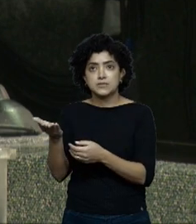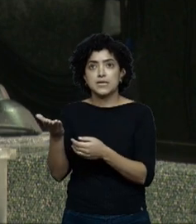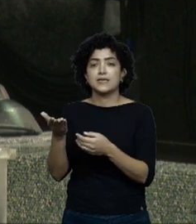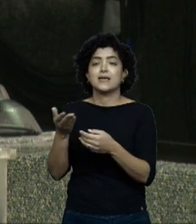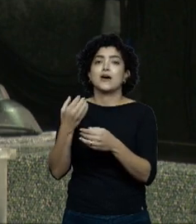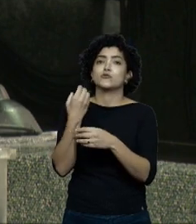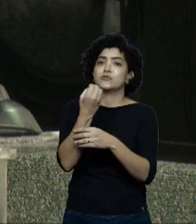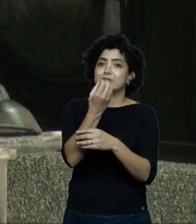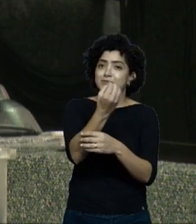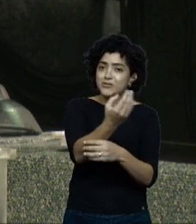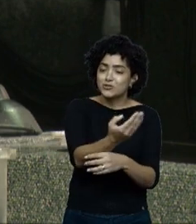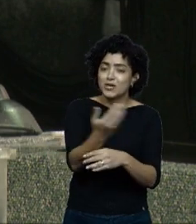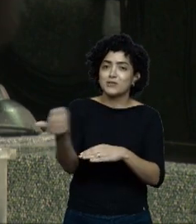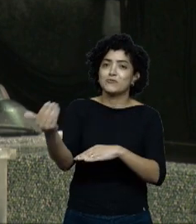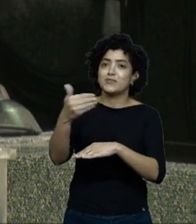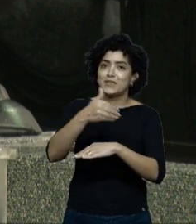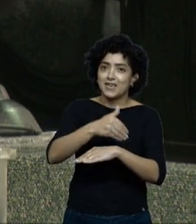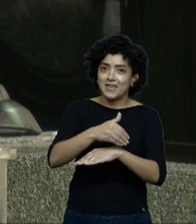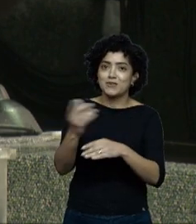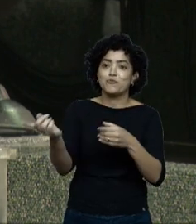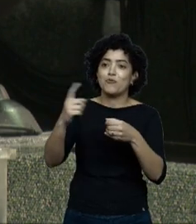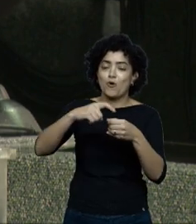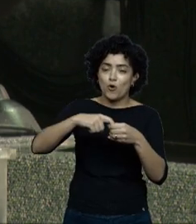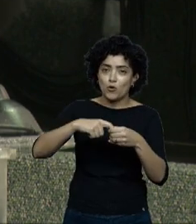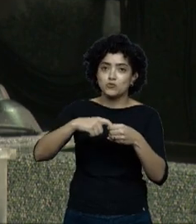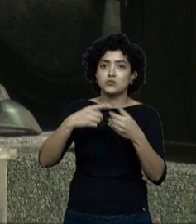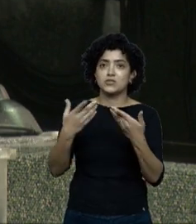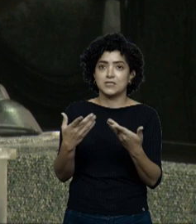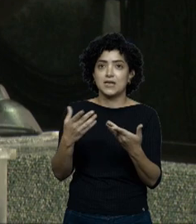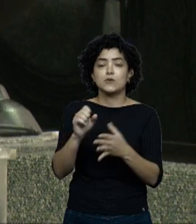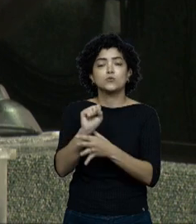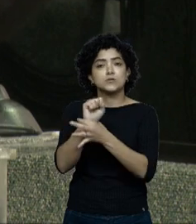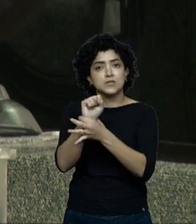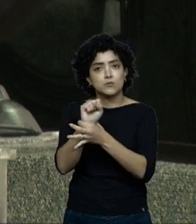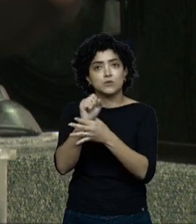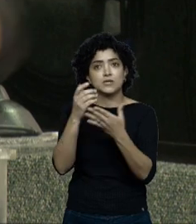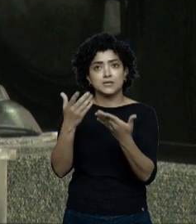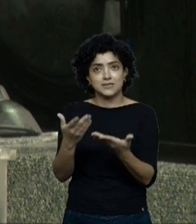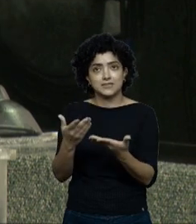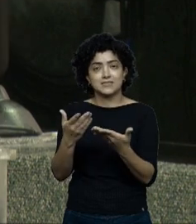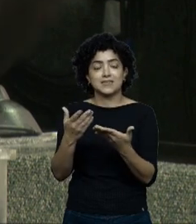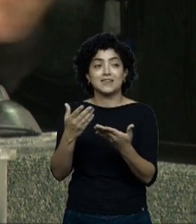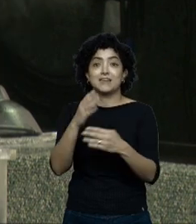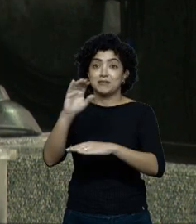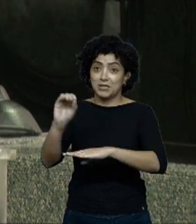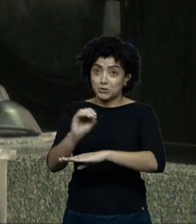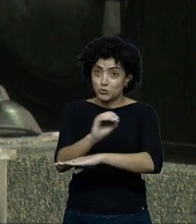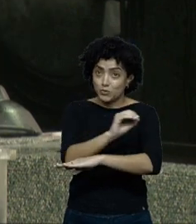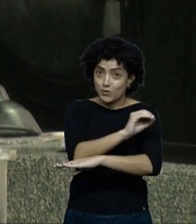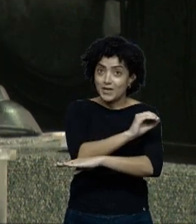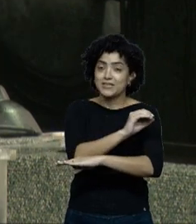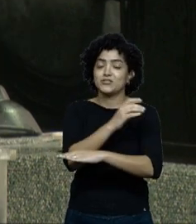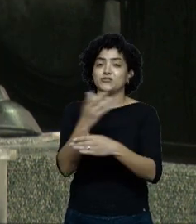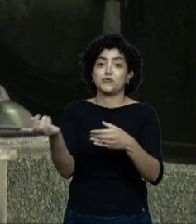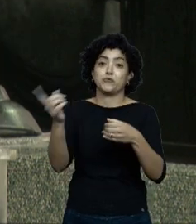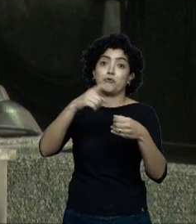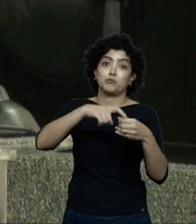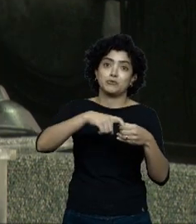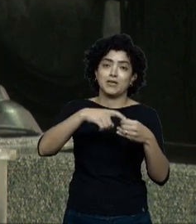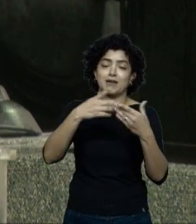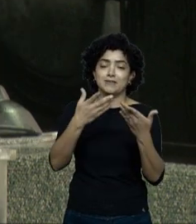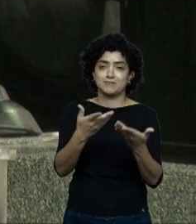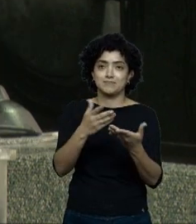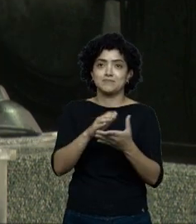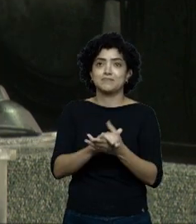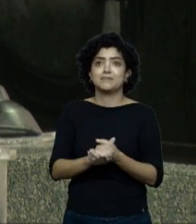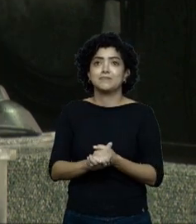que viajaram Bom retorno estarei viajando também né que os que vieram lá do Oeste né vou fazer essa viagem de volta com o